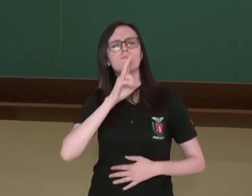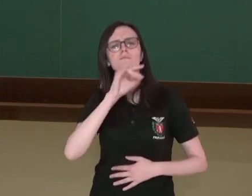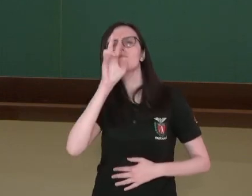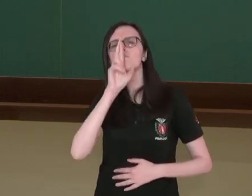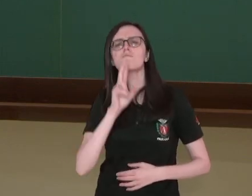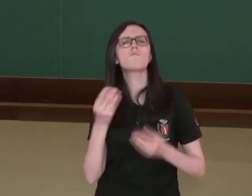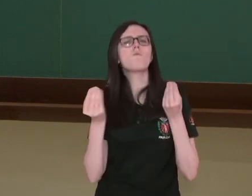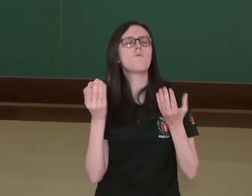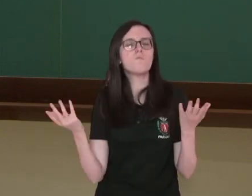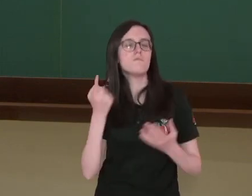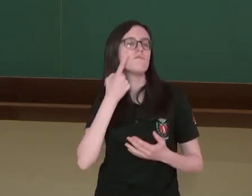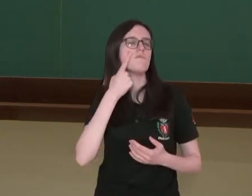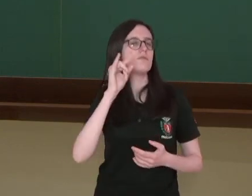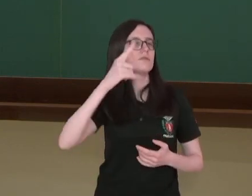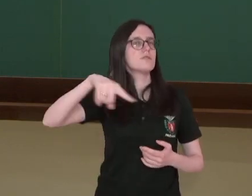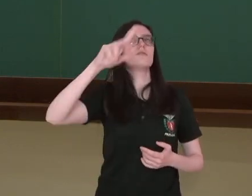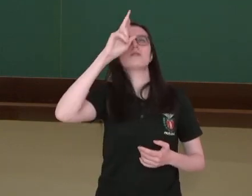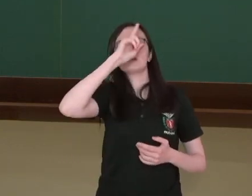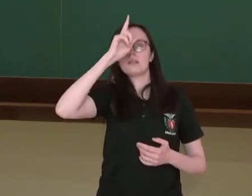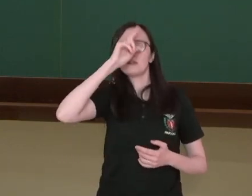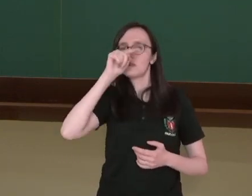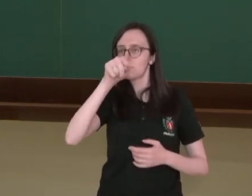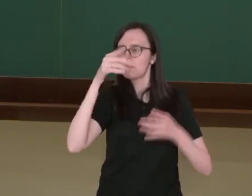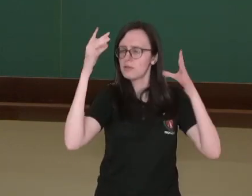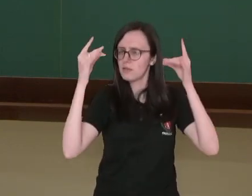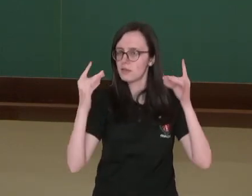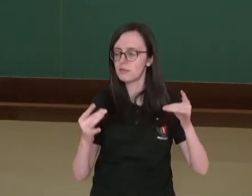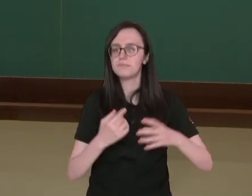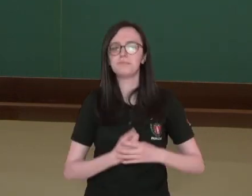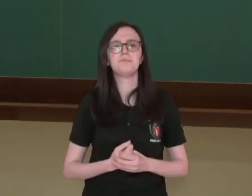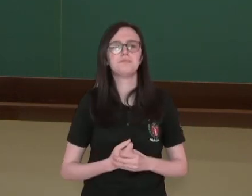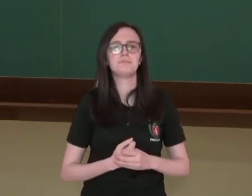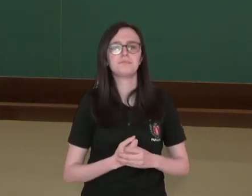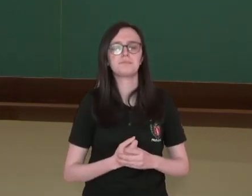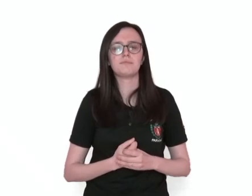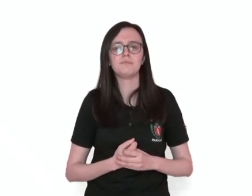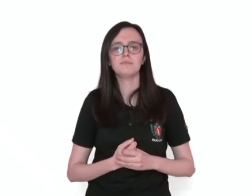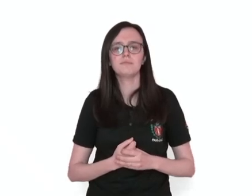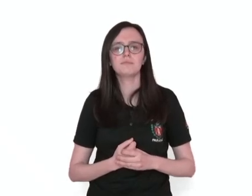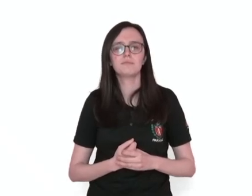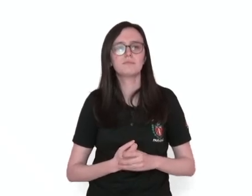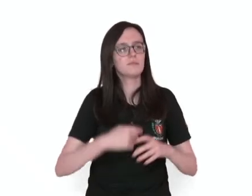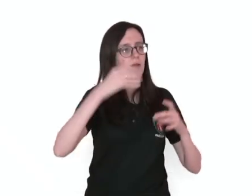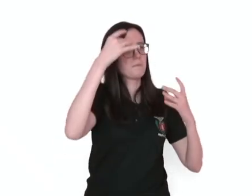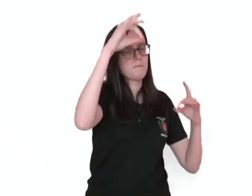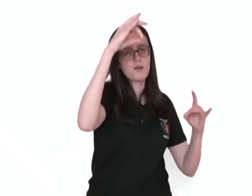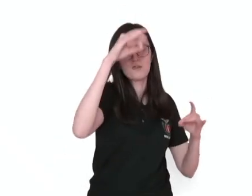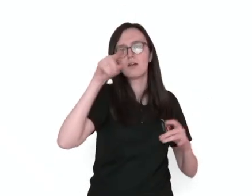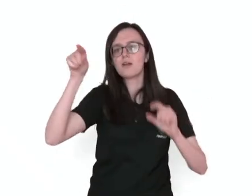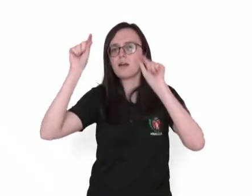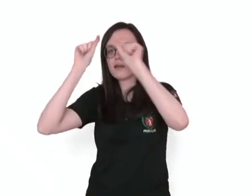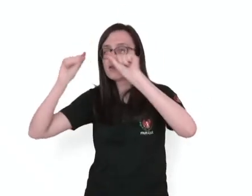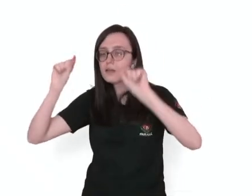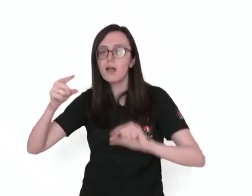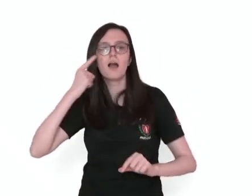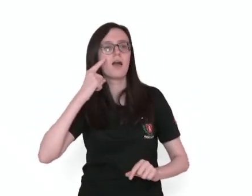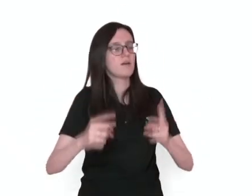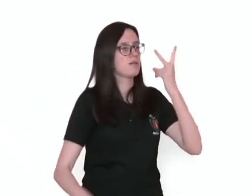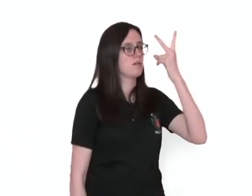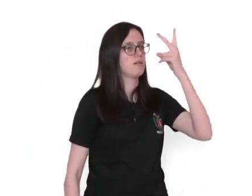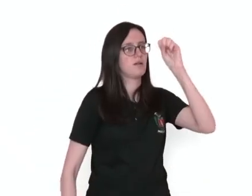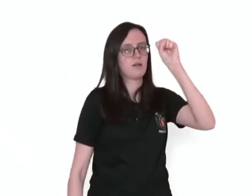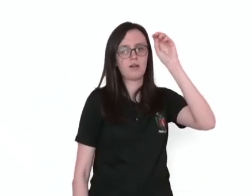resolver a questão? Vamos ver se vocês lembraram deste detalhe. Montamos aqui, 280 está para